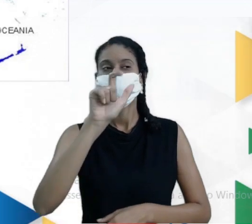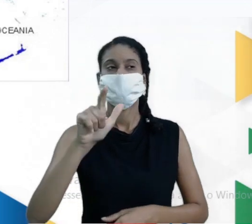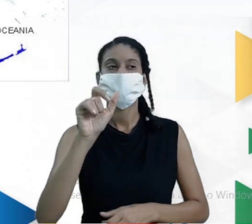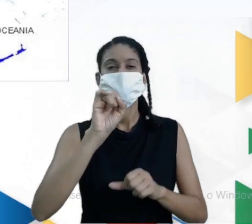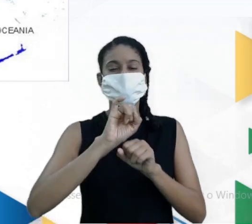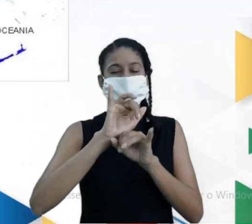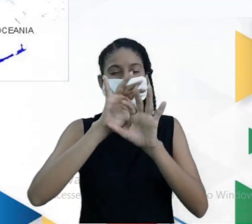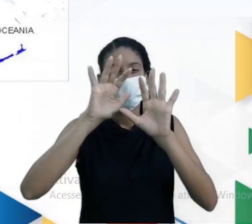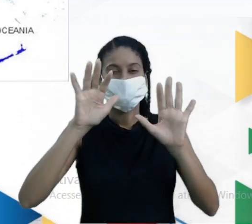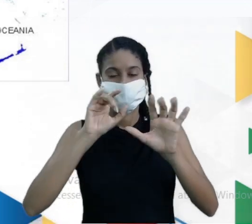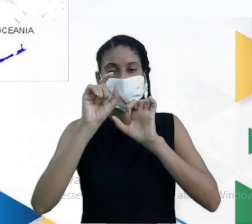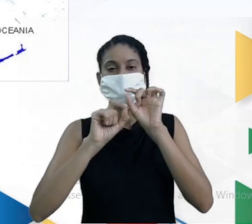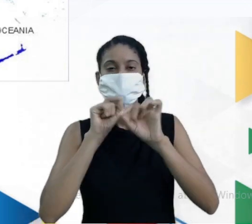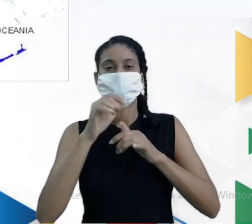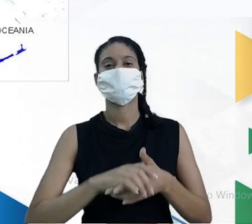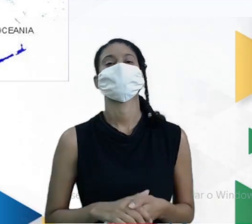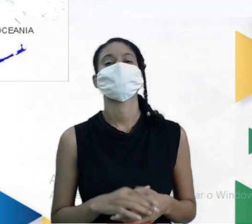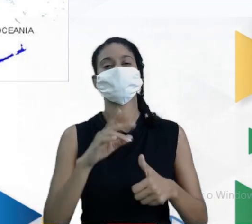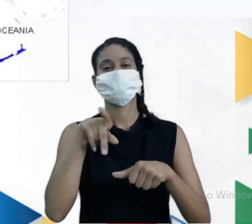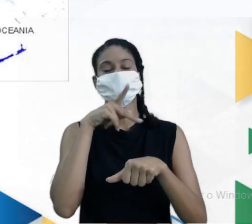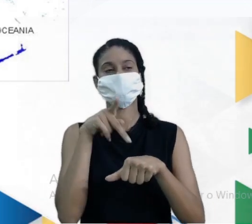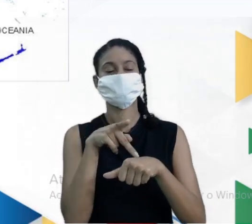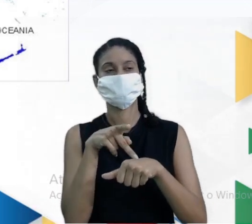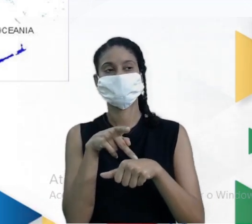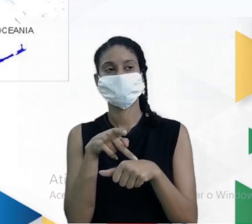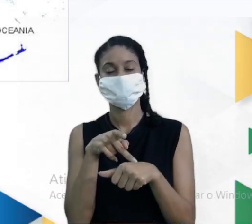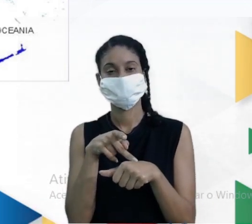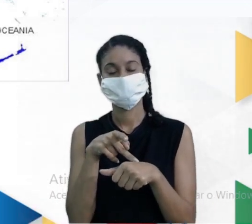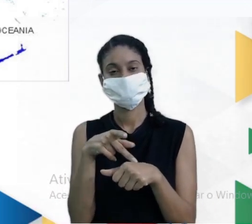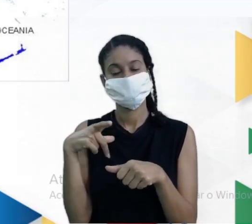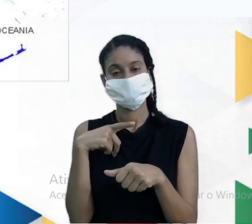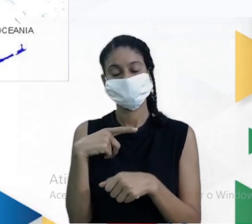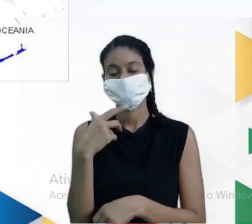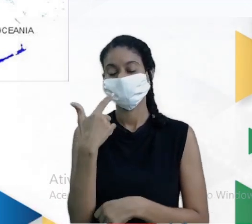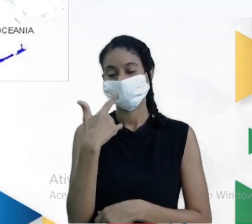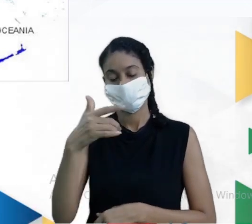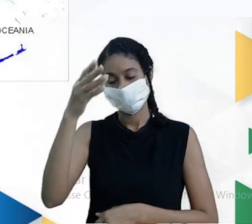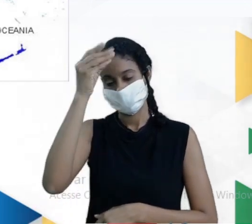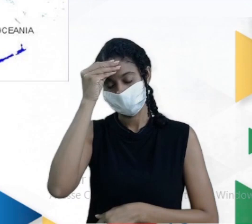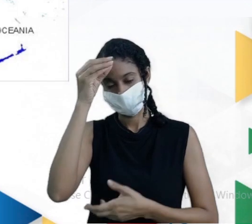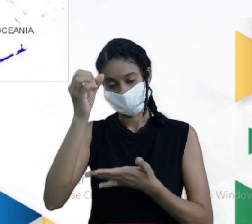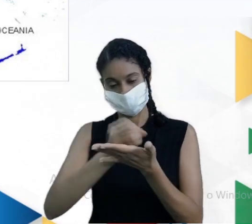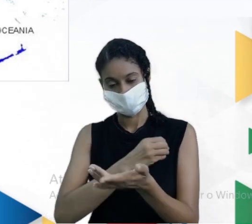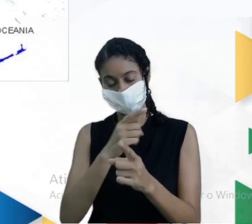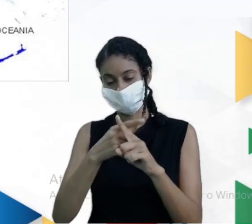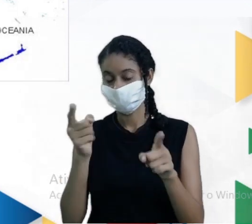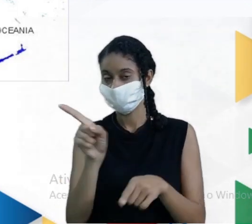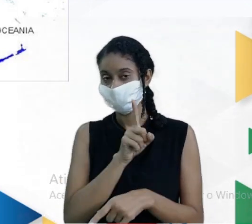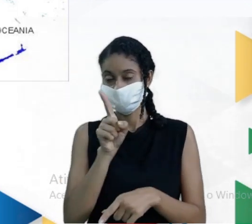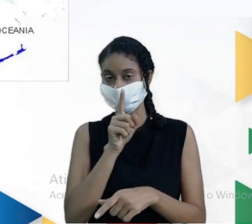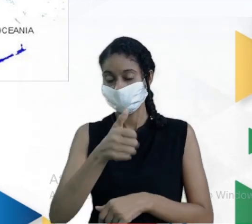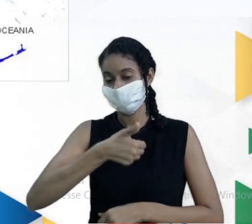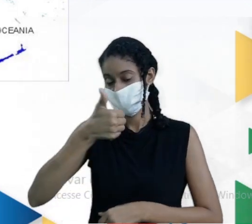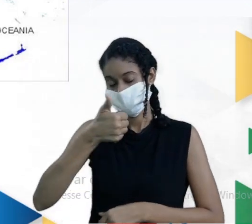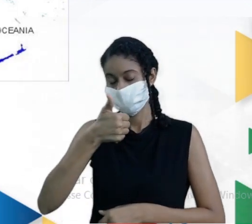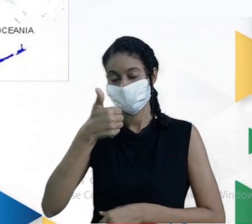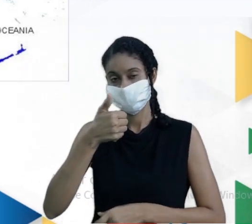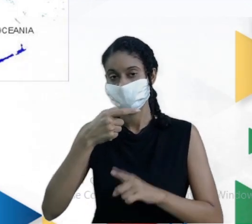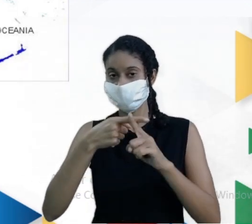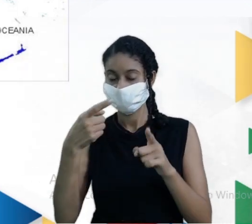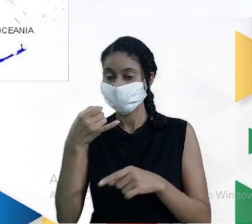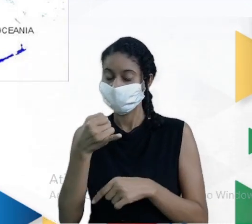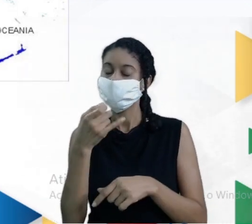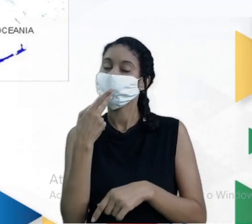mais clarinho, é o país onde, apesar de ser a linguagem oficial, ela não é necessariamente a primeira, mas